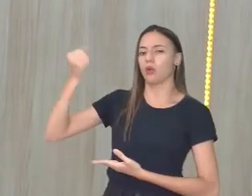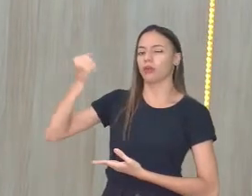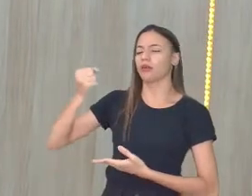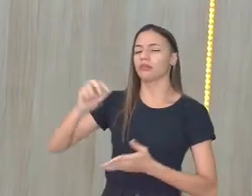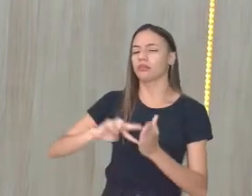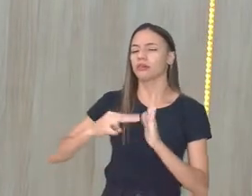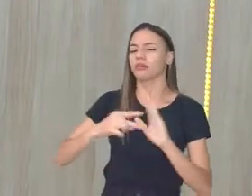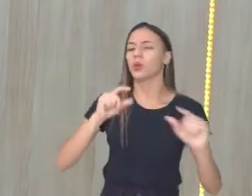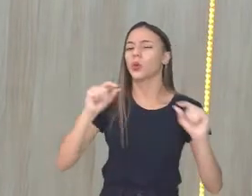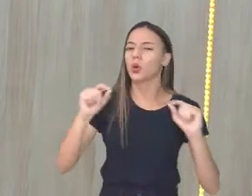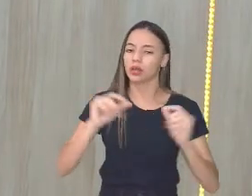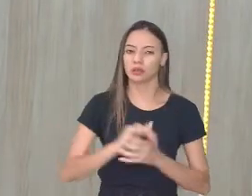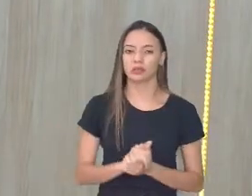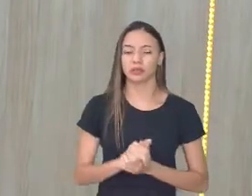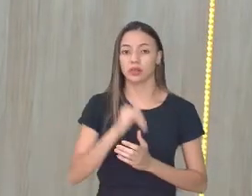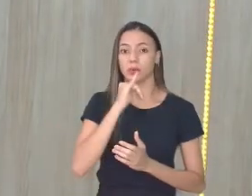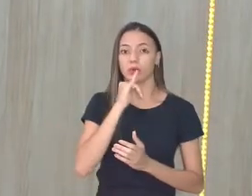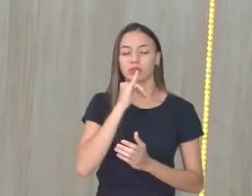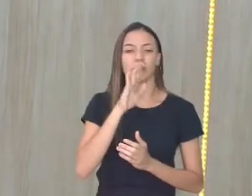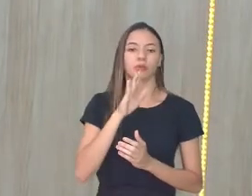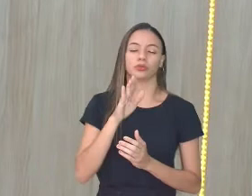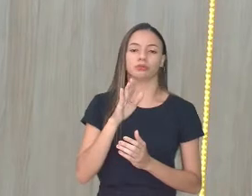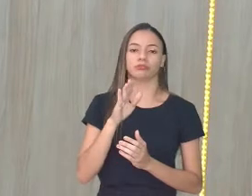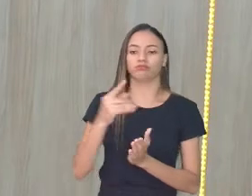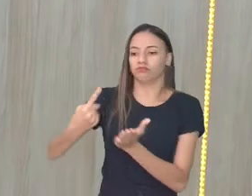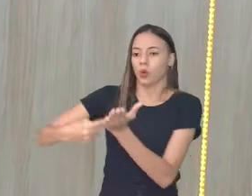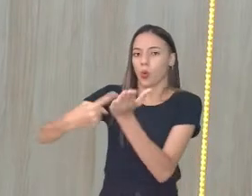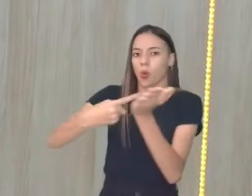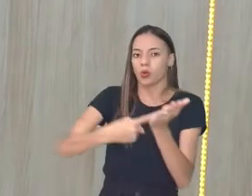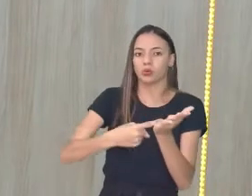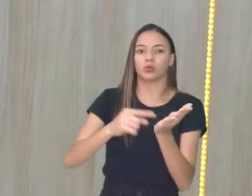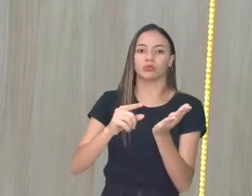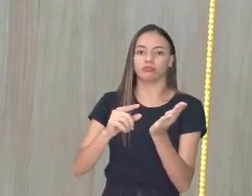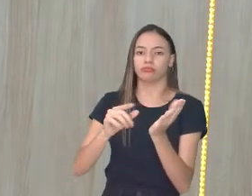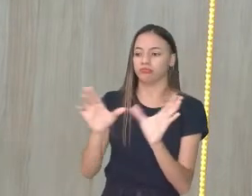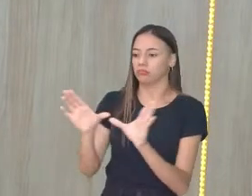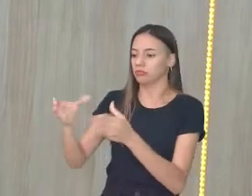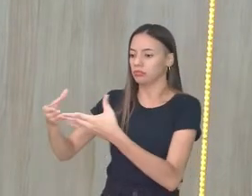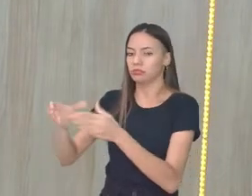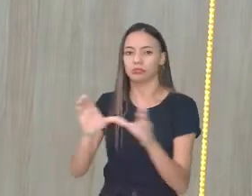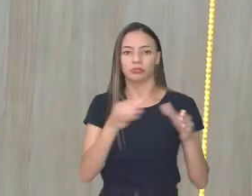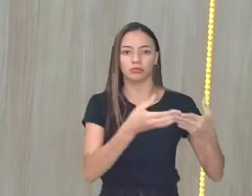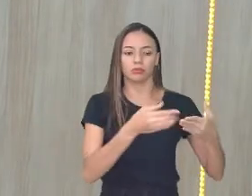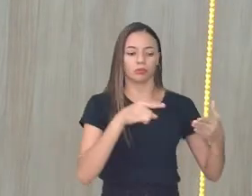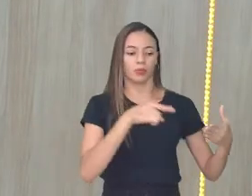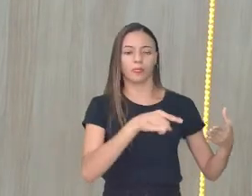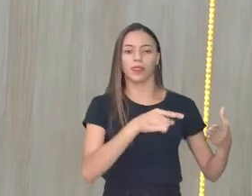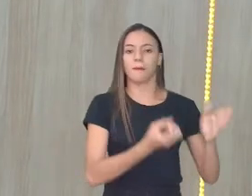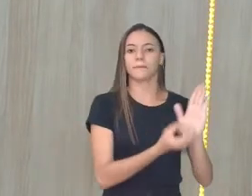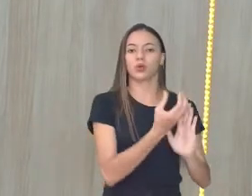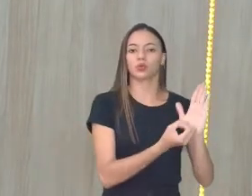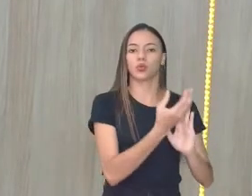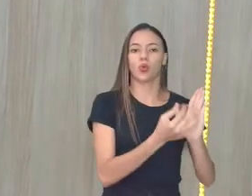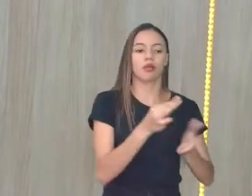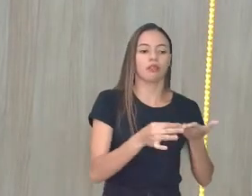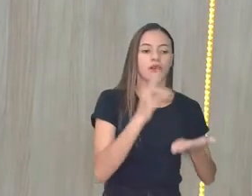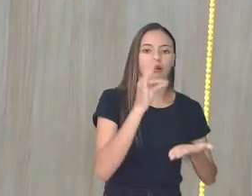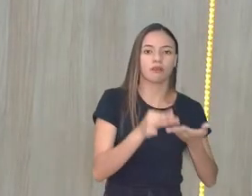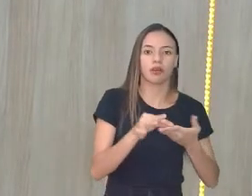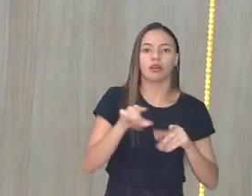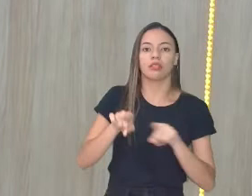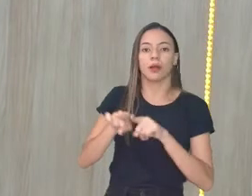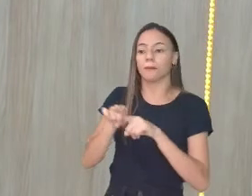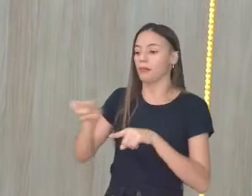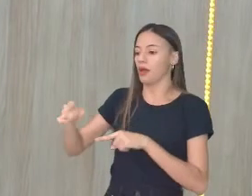uma forma, um acordo entre as elites, né, que existiam, né, elite cafeeira e elite produtora, né, do